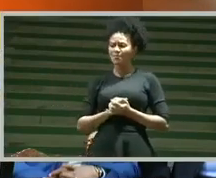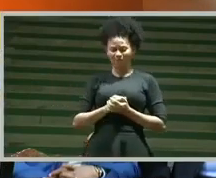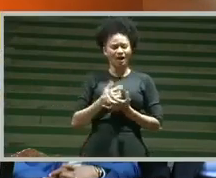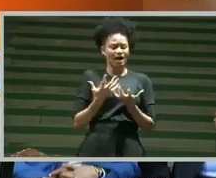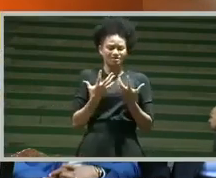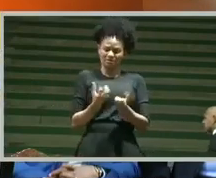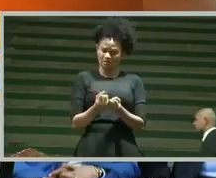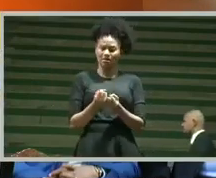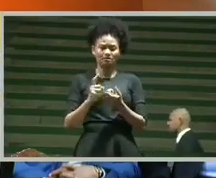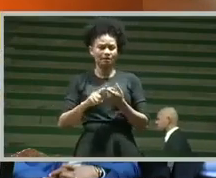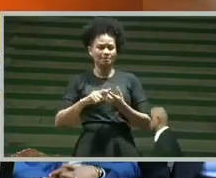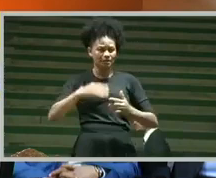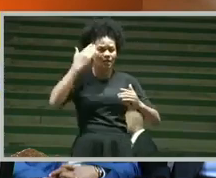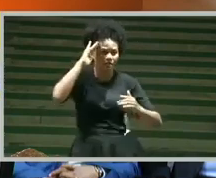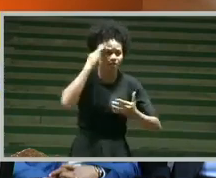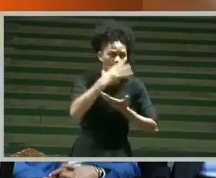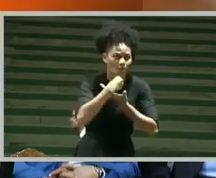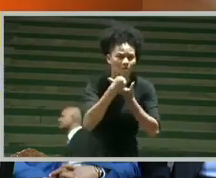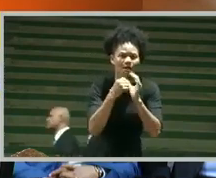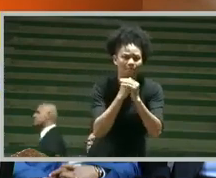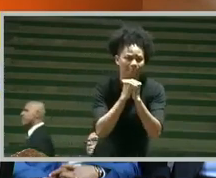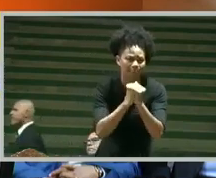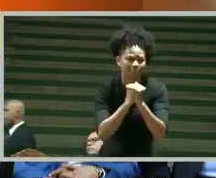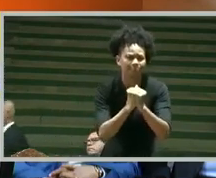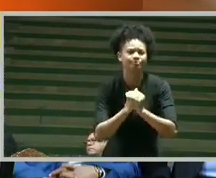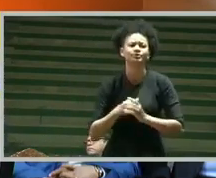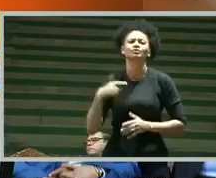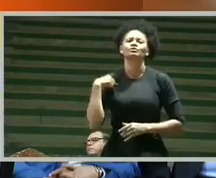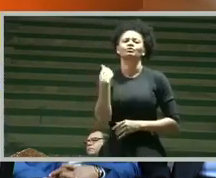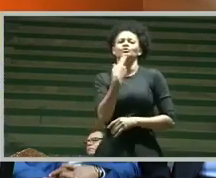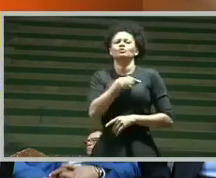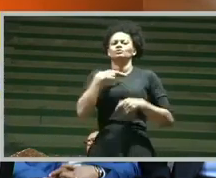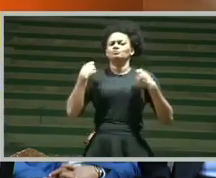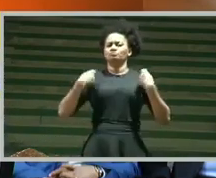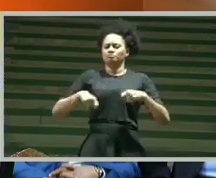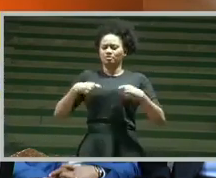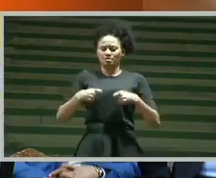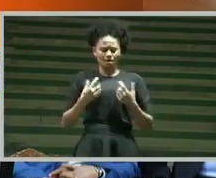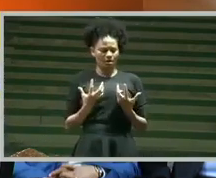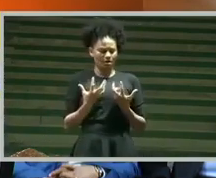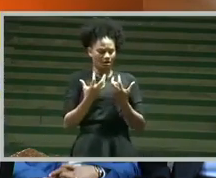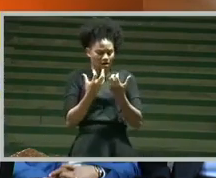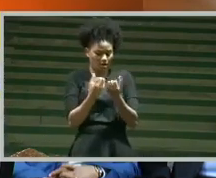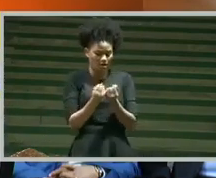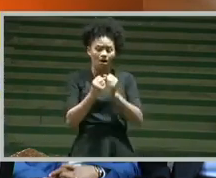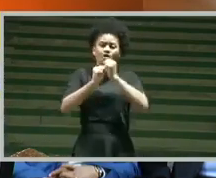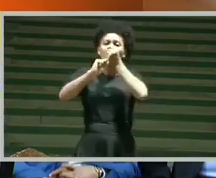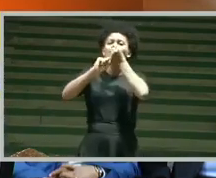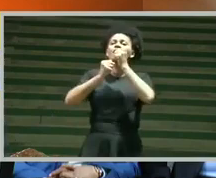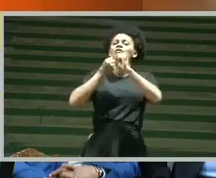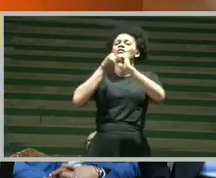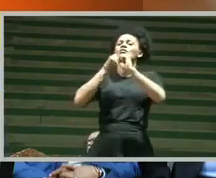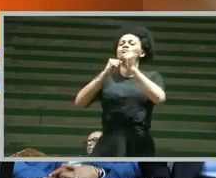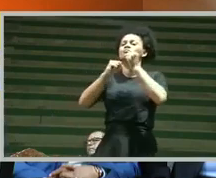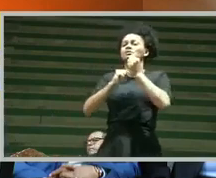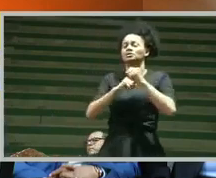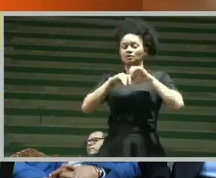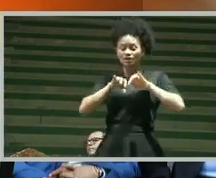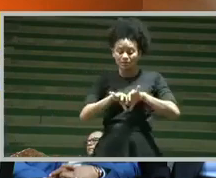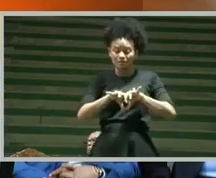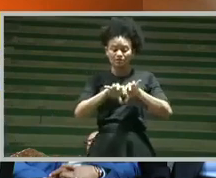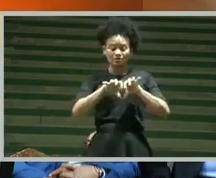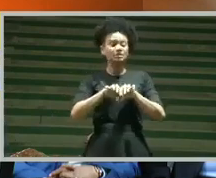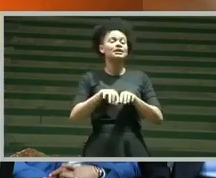diga amém, precisamos considerar que este salmo, ele está dividido